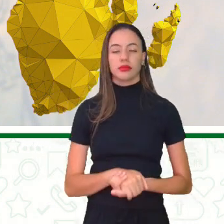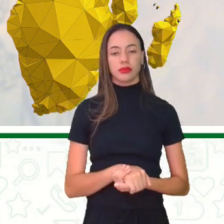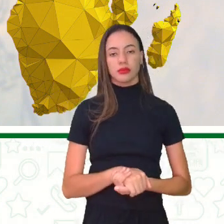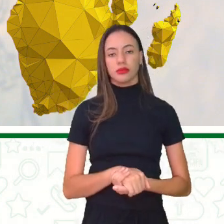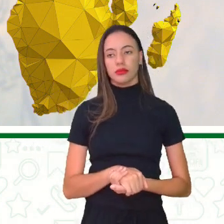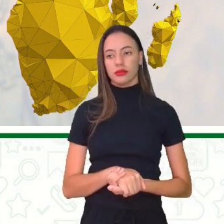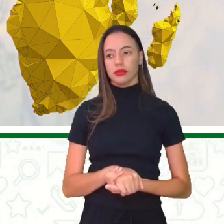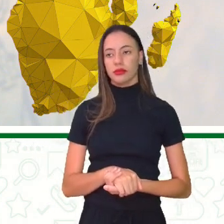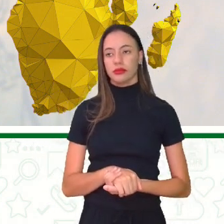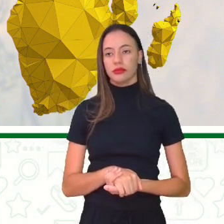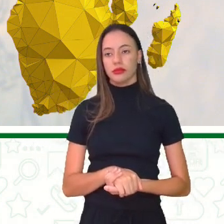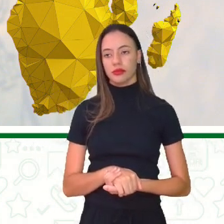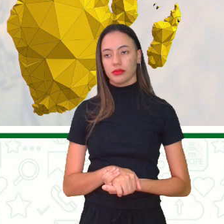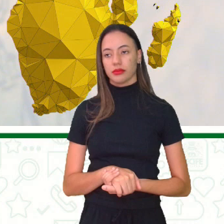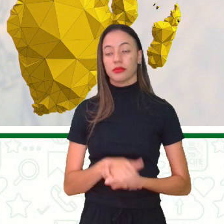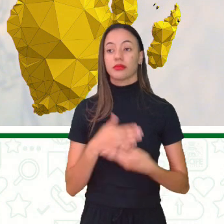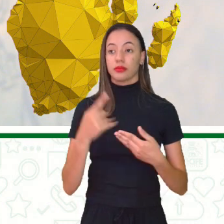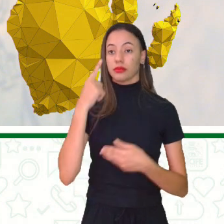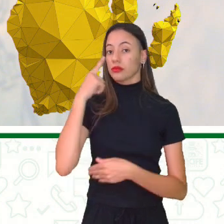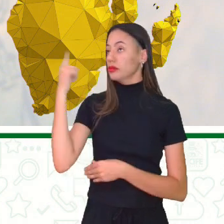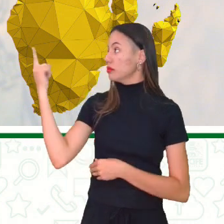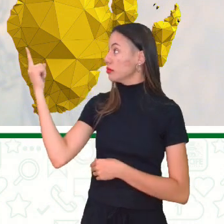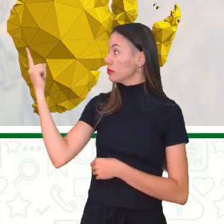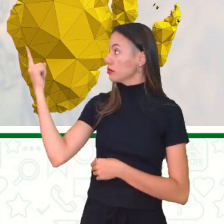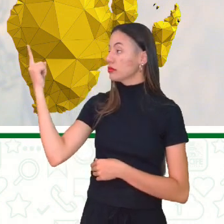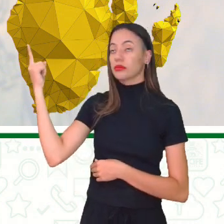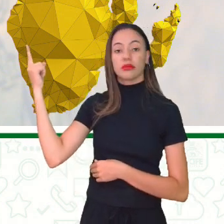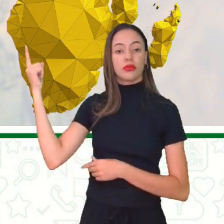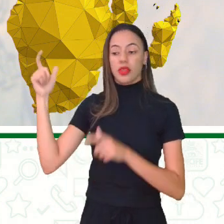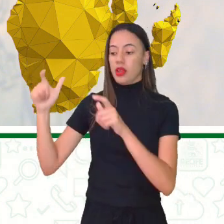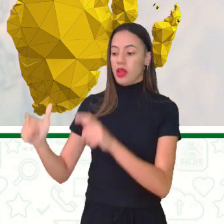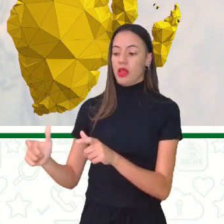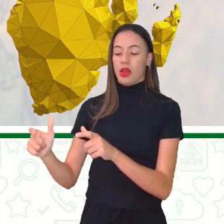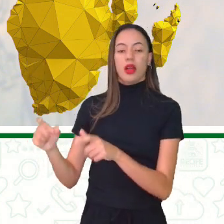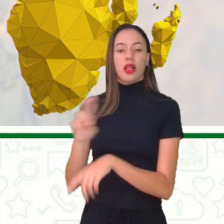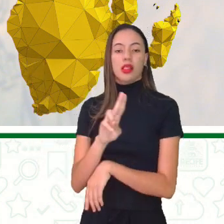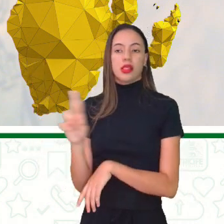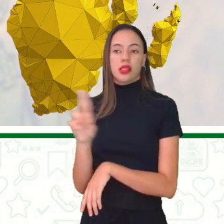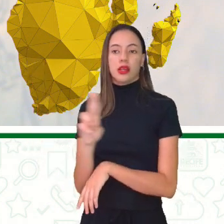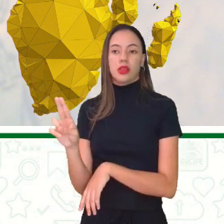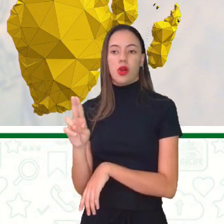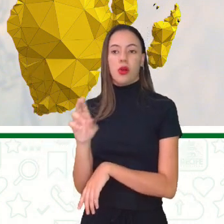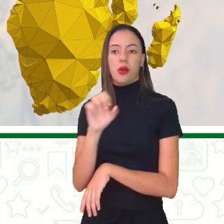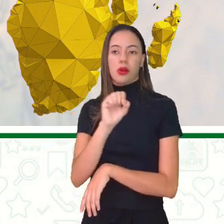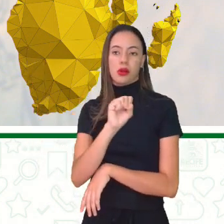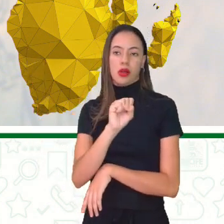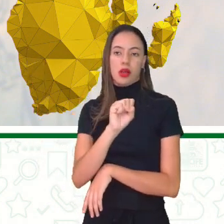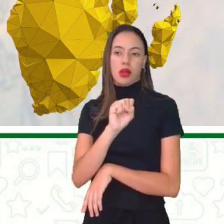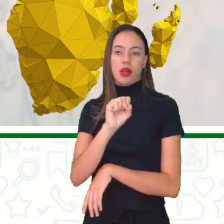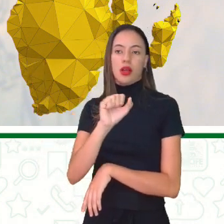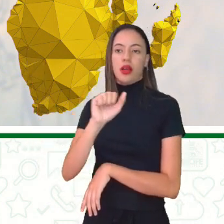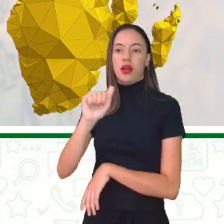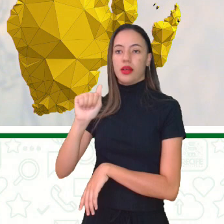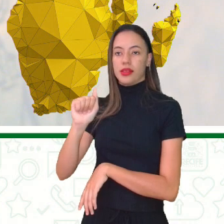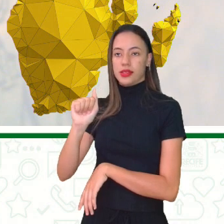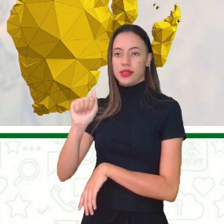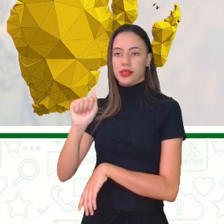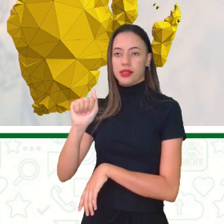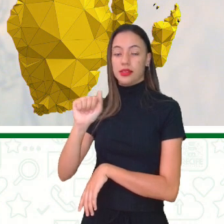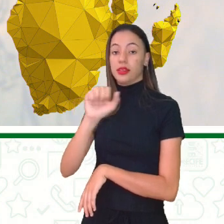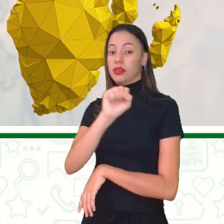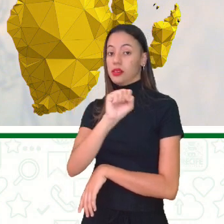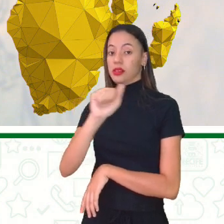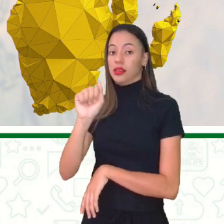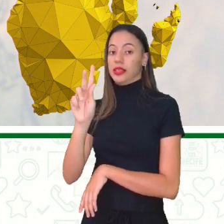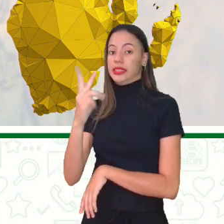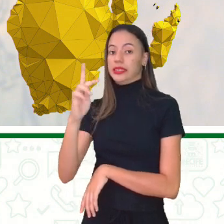ó, certo? Então, essa faixa de terra aqui era o que a gente chama de Sahel, ou Sahel, né? Então,